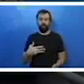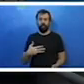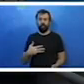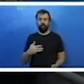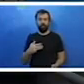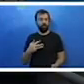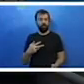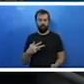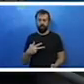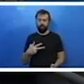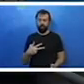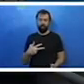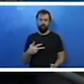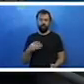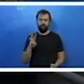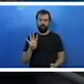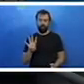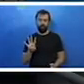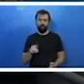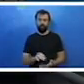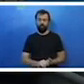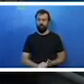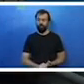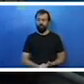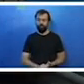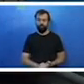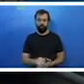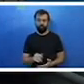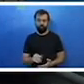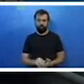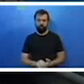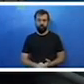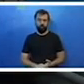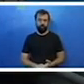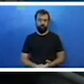só olhar no texto e transcrever a resposta, certo?